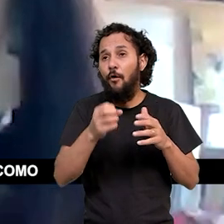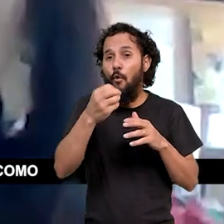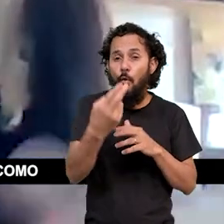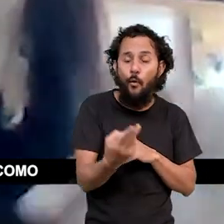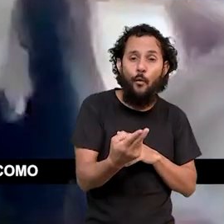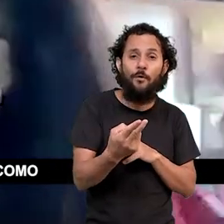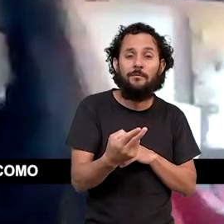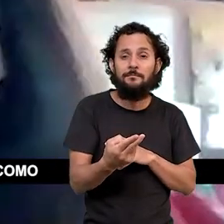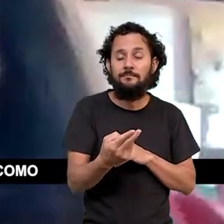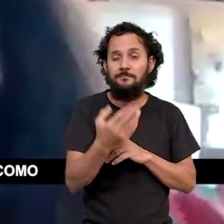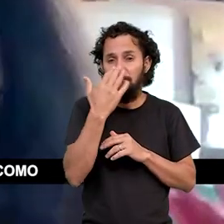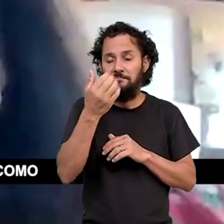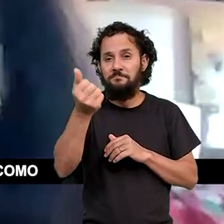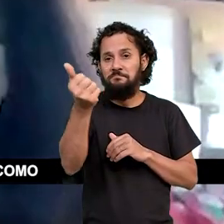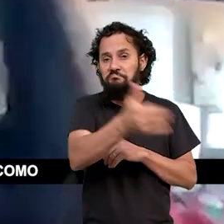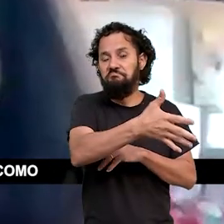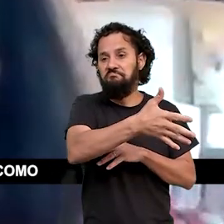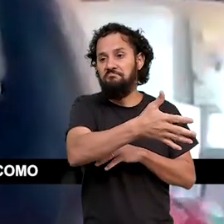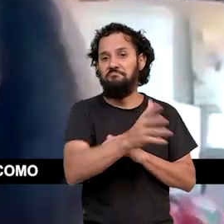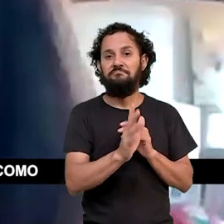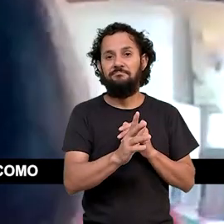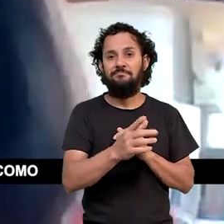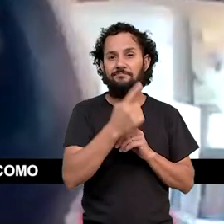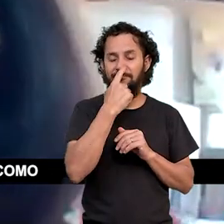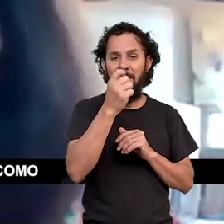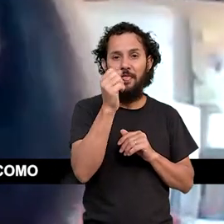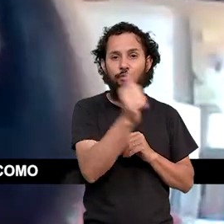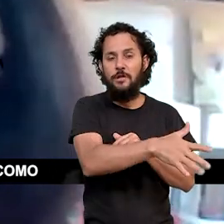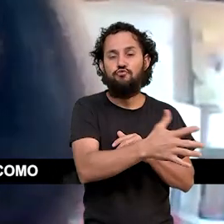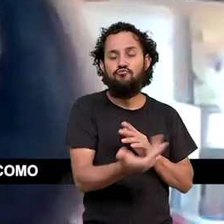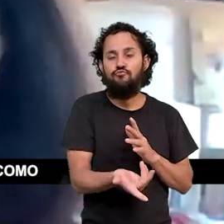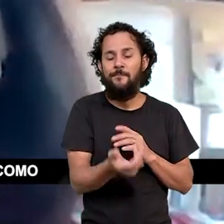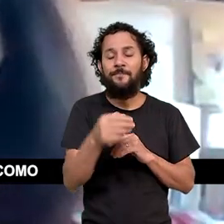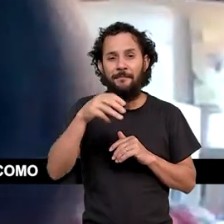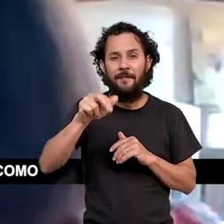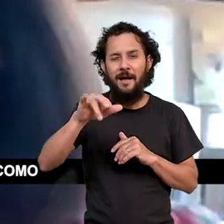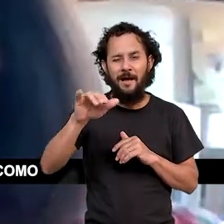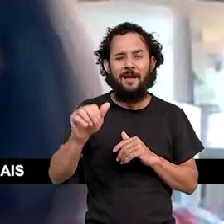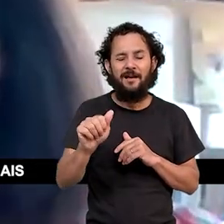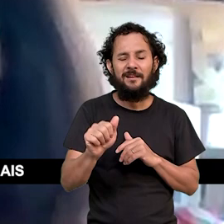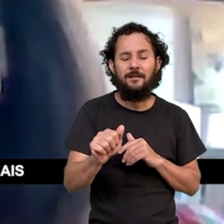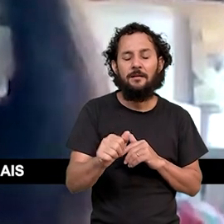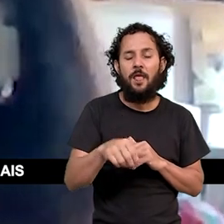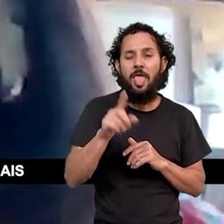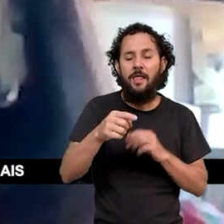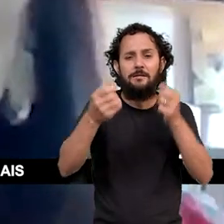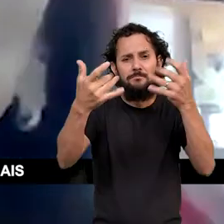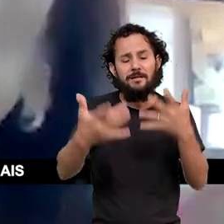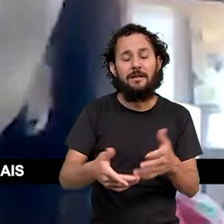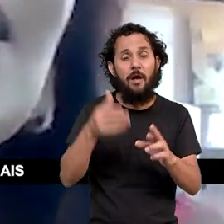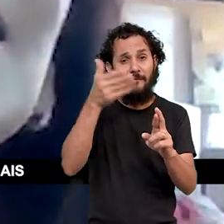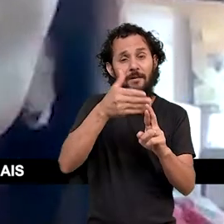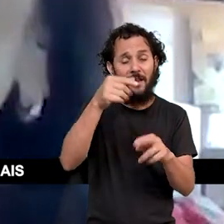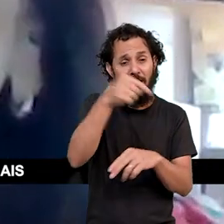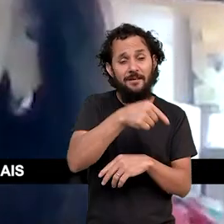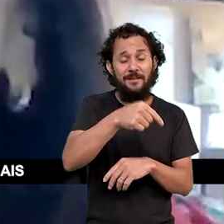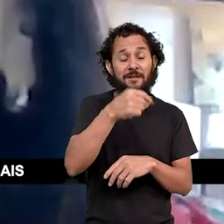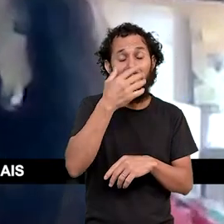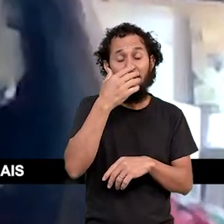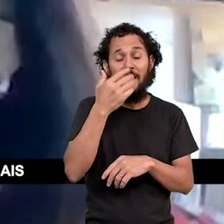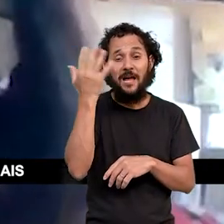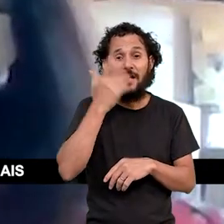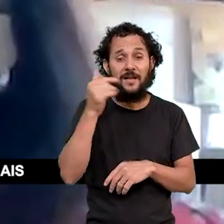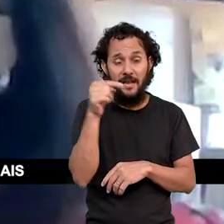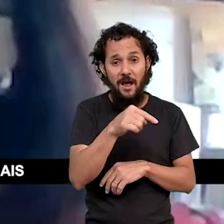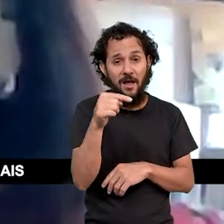ou eram jogadas fora, né? A Mari Del Priore vai trazer isso como referência. Muitas vezes essas crianças